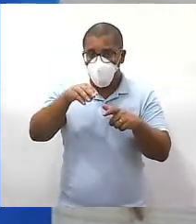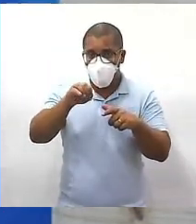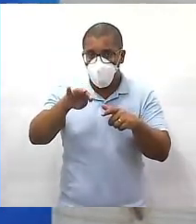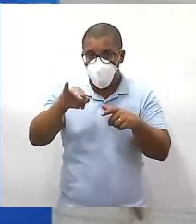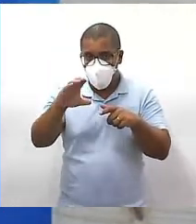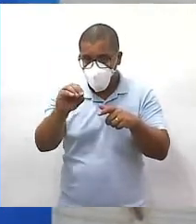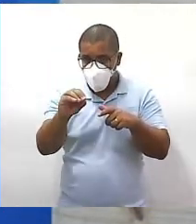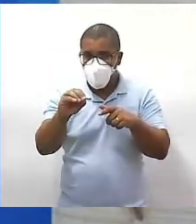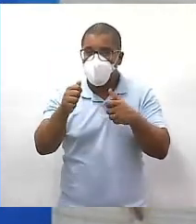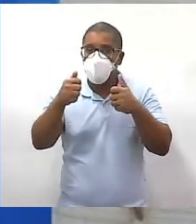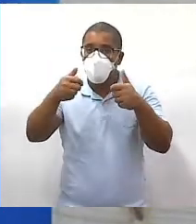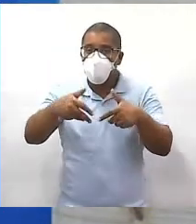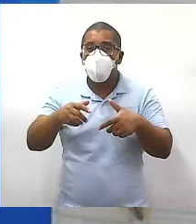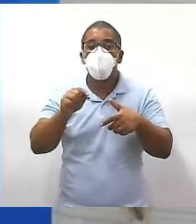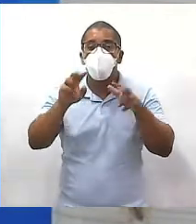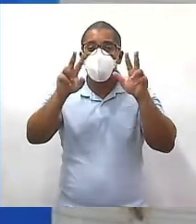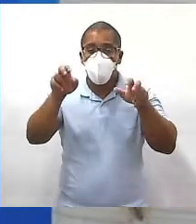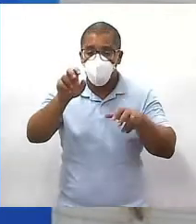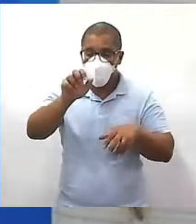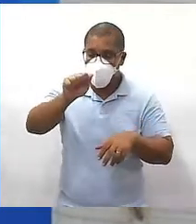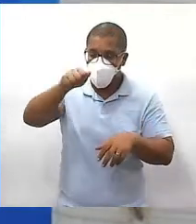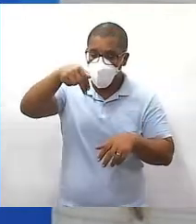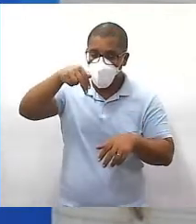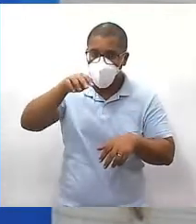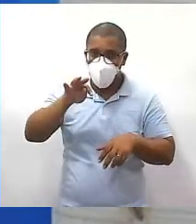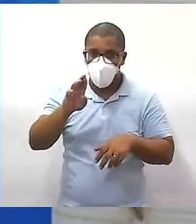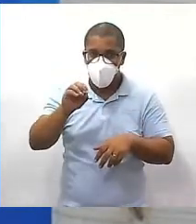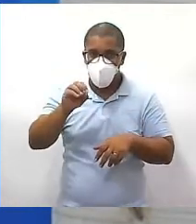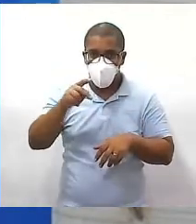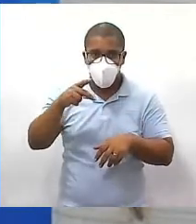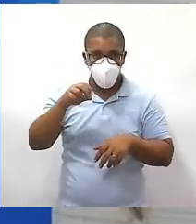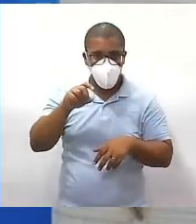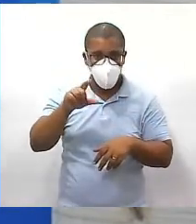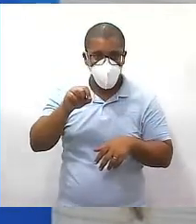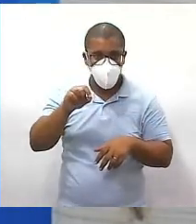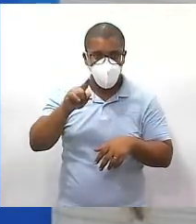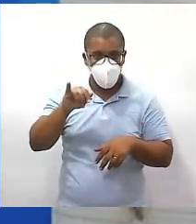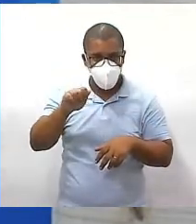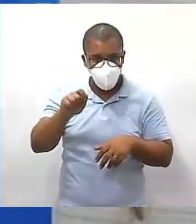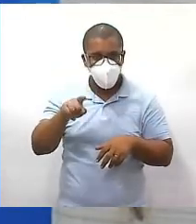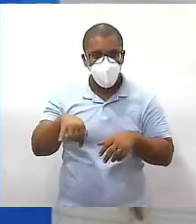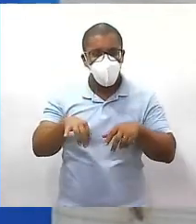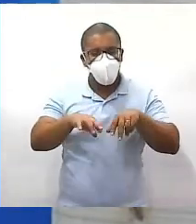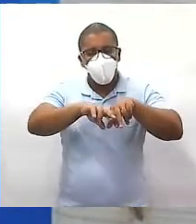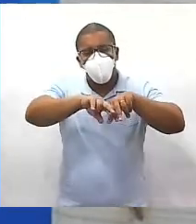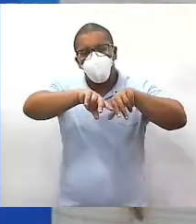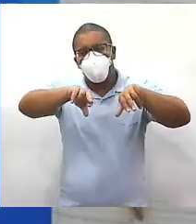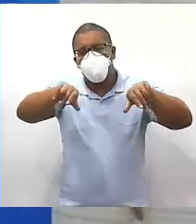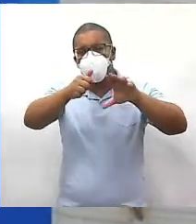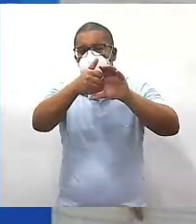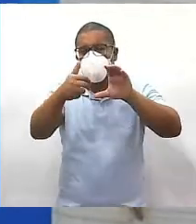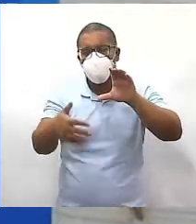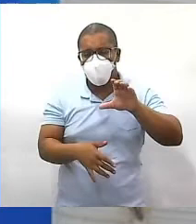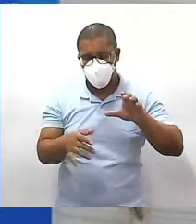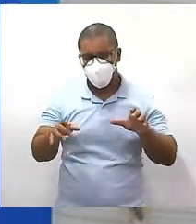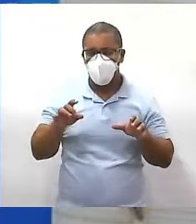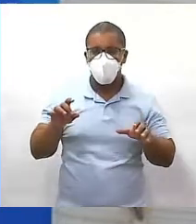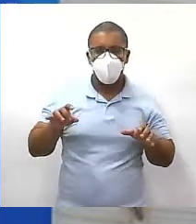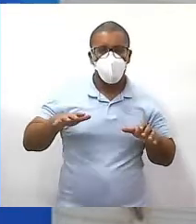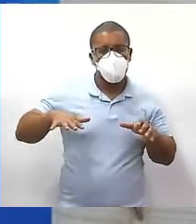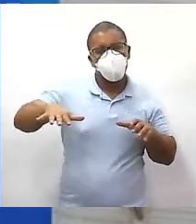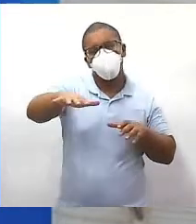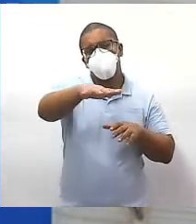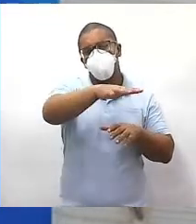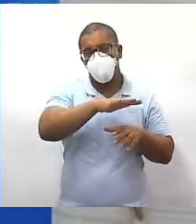de antropologia, falando de classes, falando de etnias, aí claramente